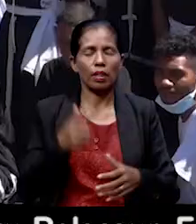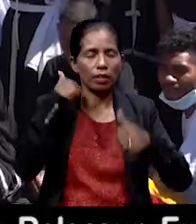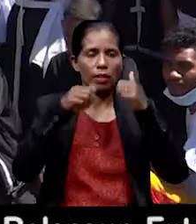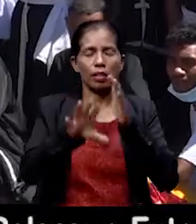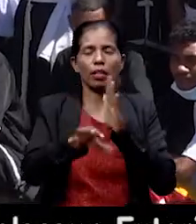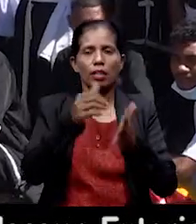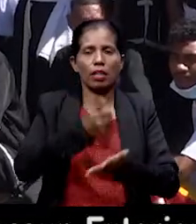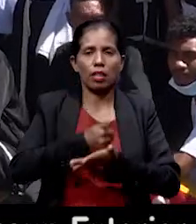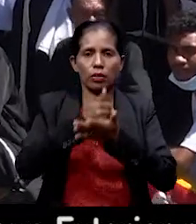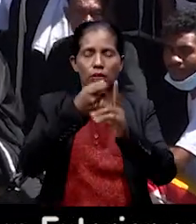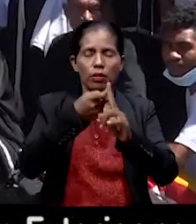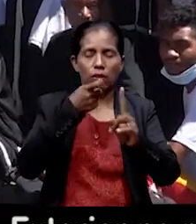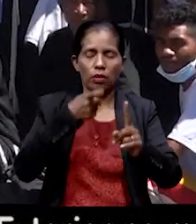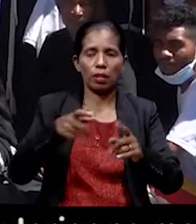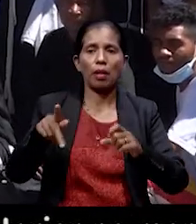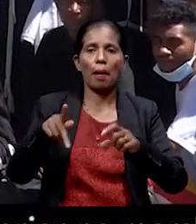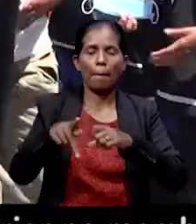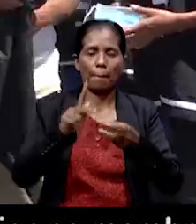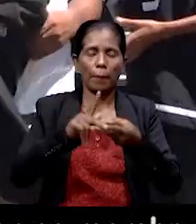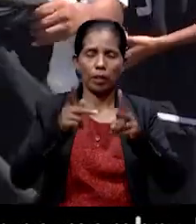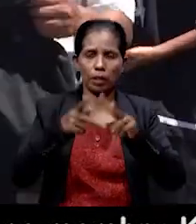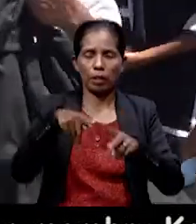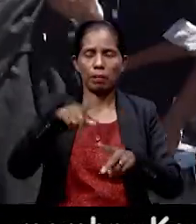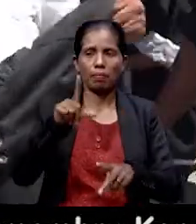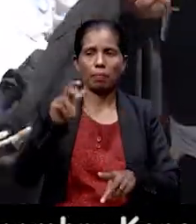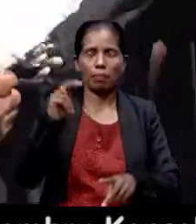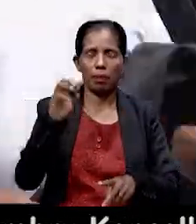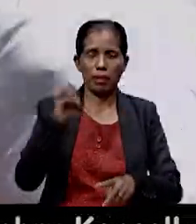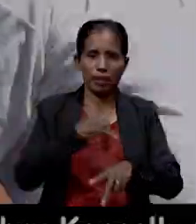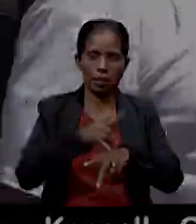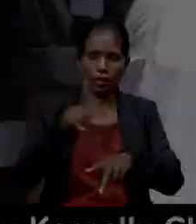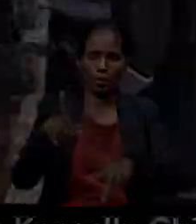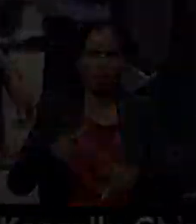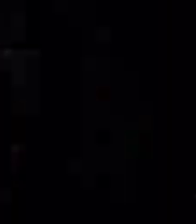apoio do parceiro Plan Internacional. Na Plan Sever, Zivel da Costa, Ziamen.